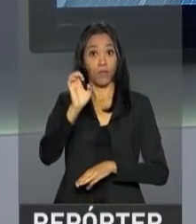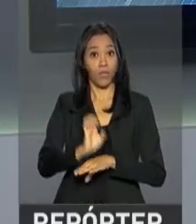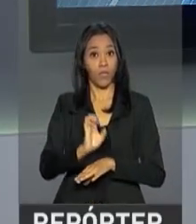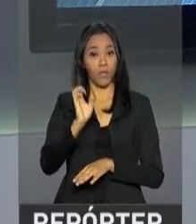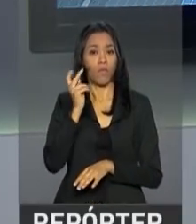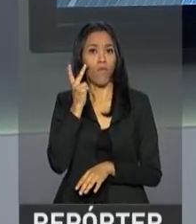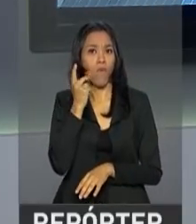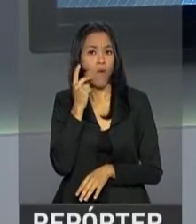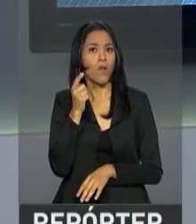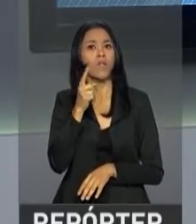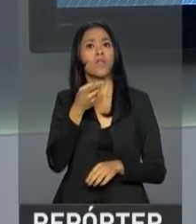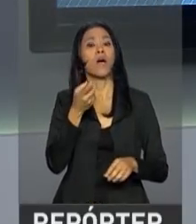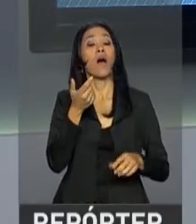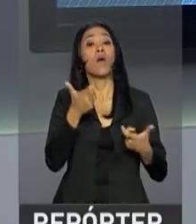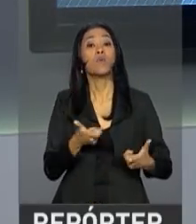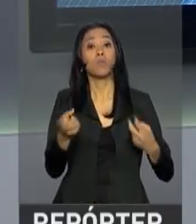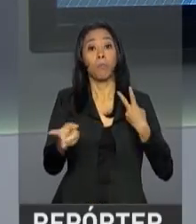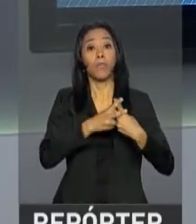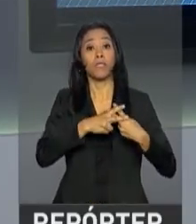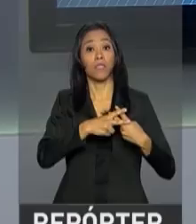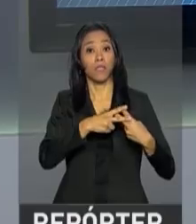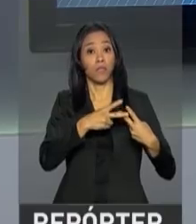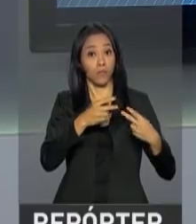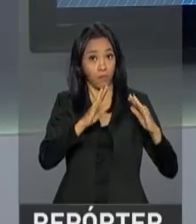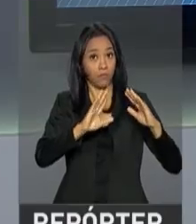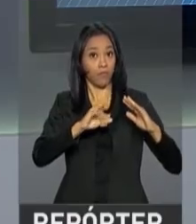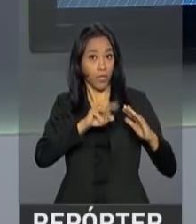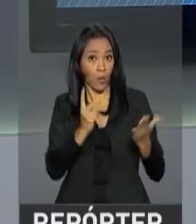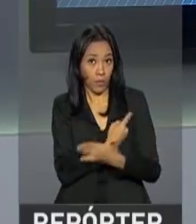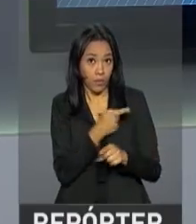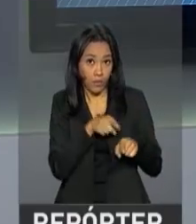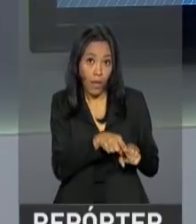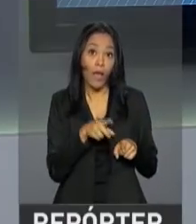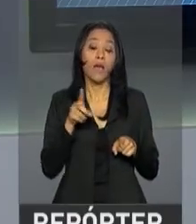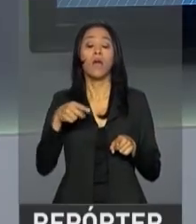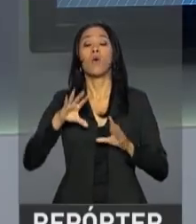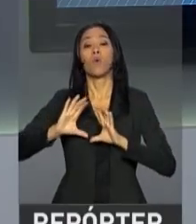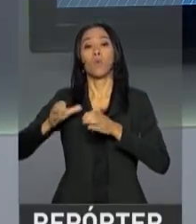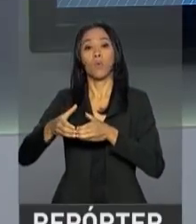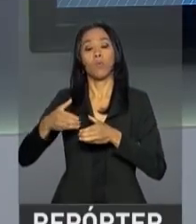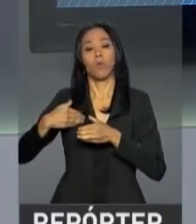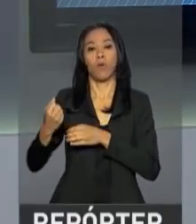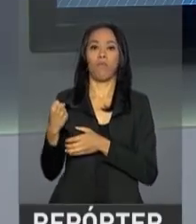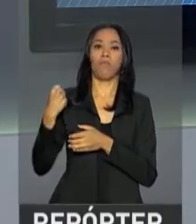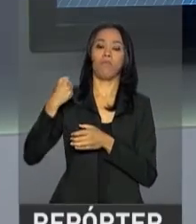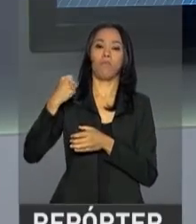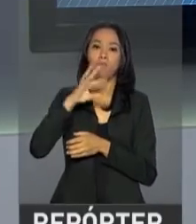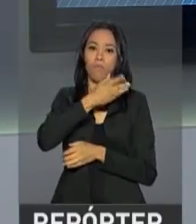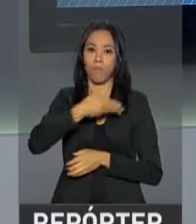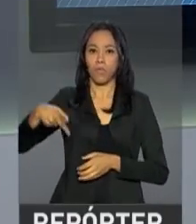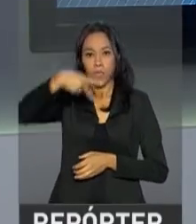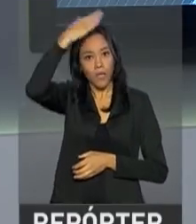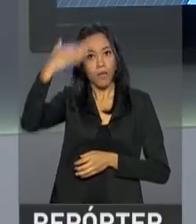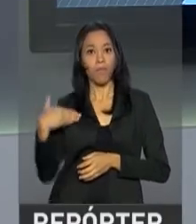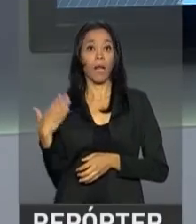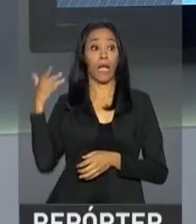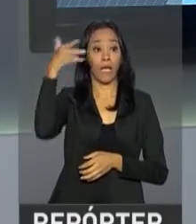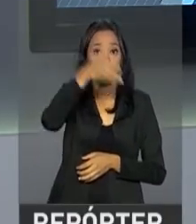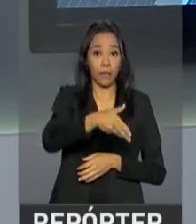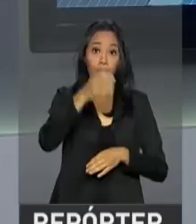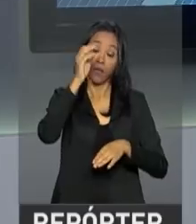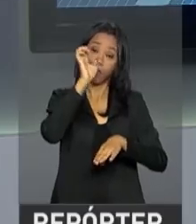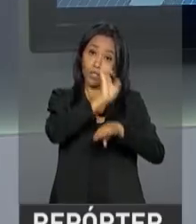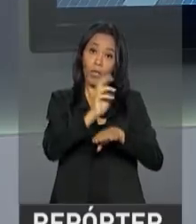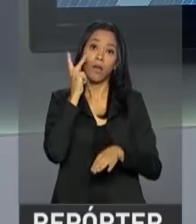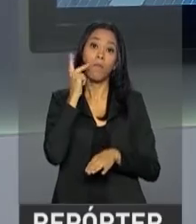fortaleza o presidente michel temer determinou envio de uma força tarefa policial ao estado para dar apoio técnico às forças de